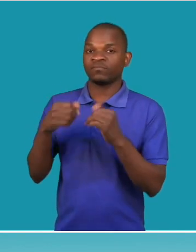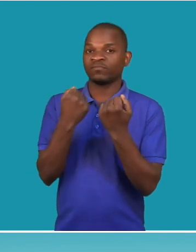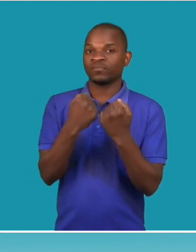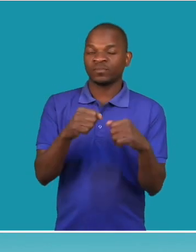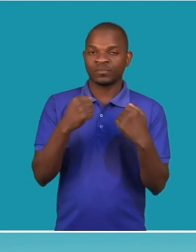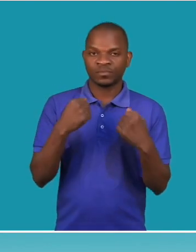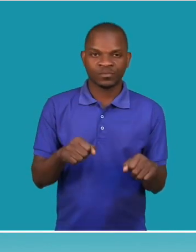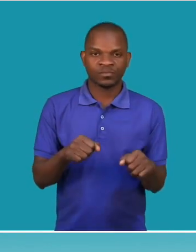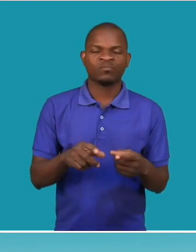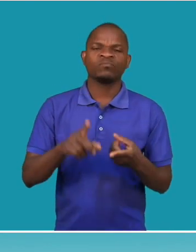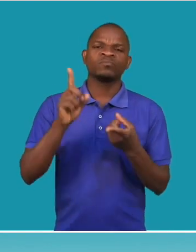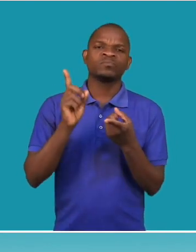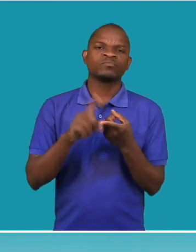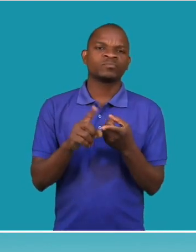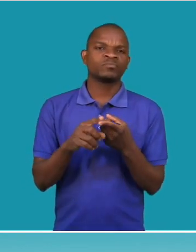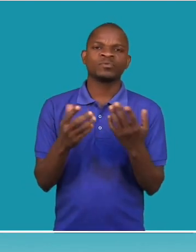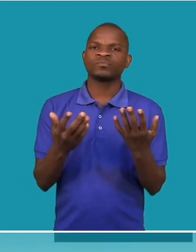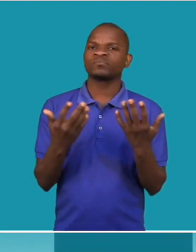aprendemos,